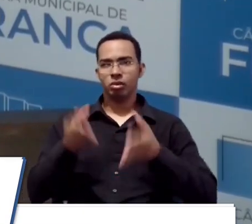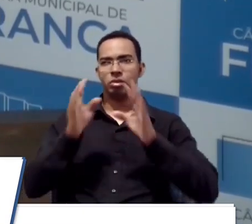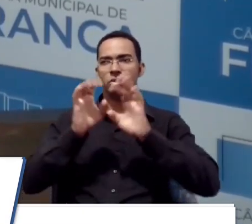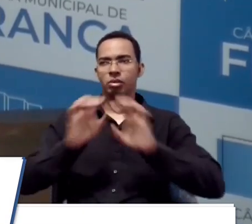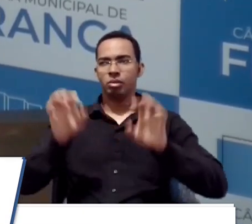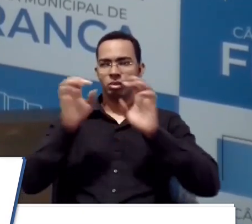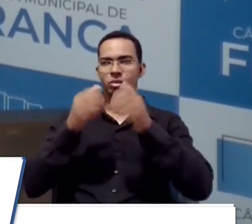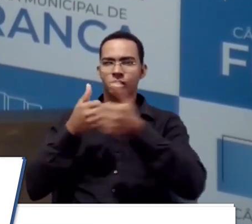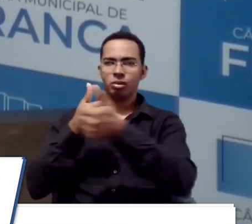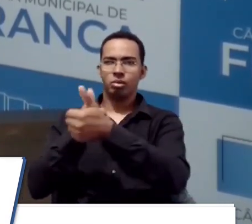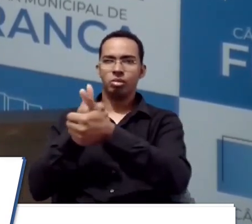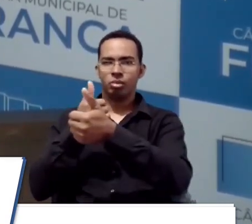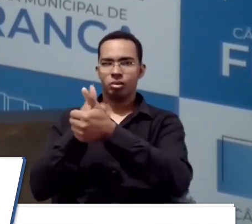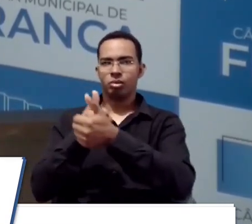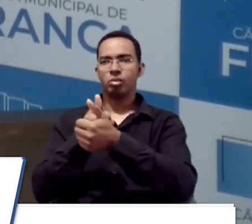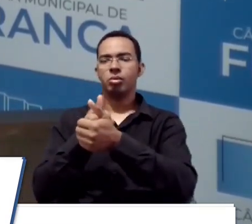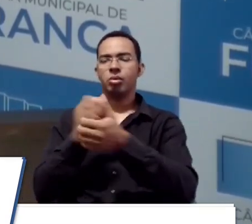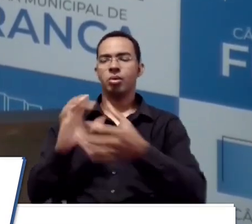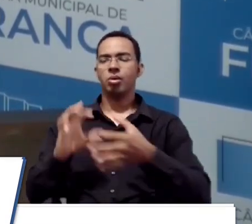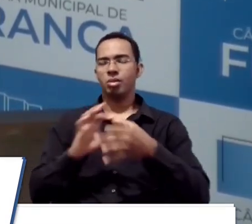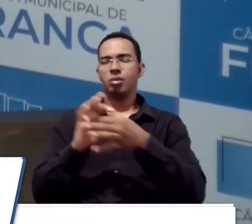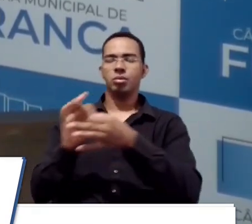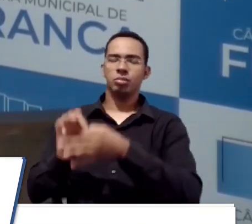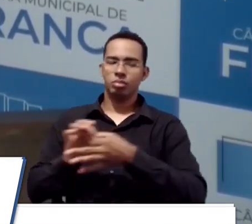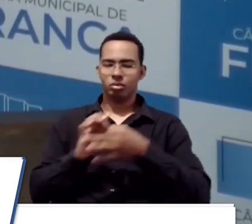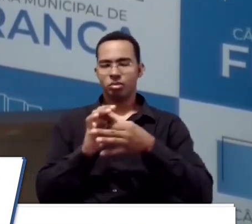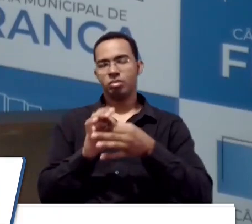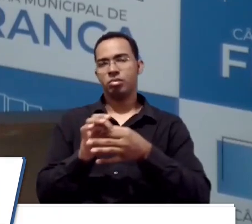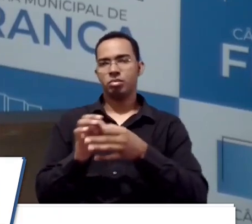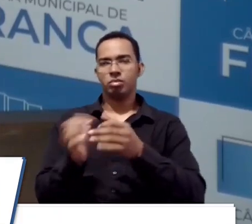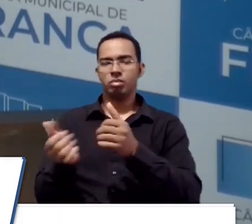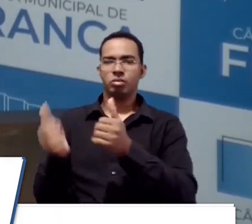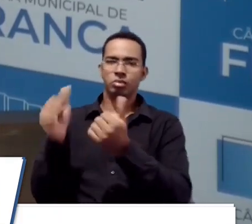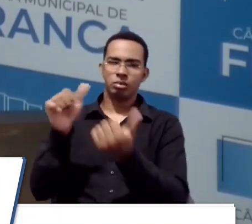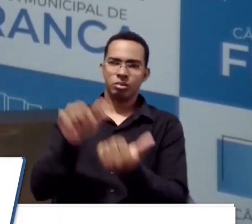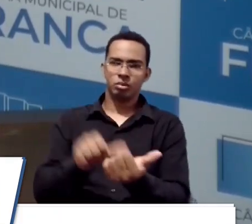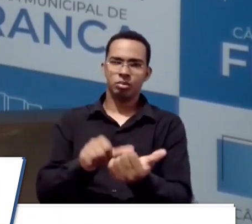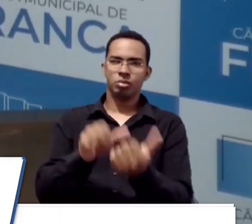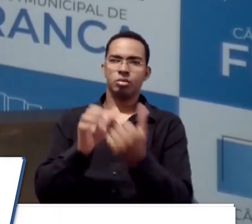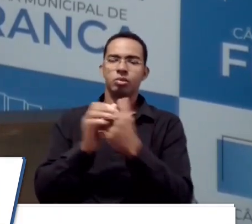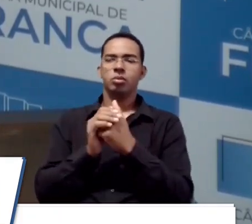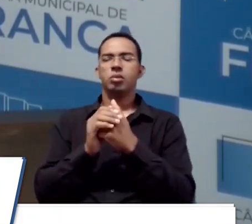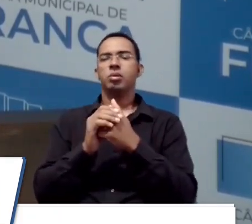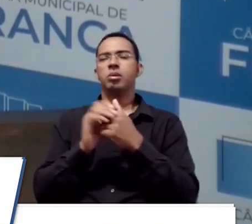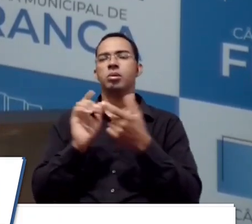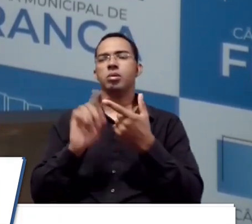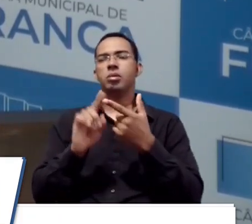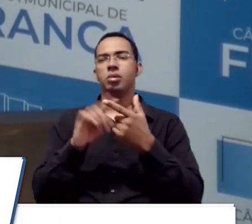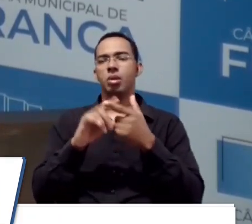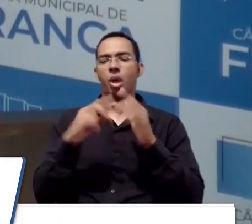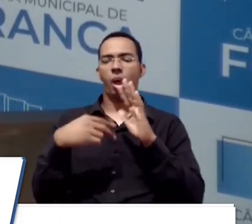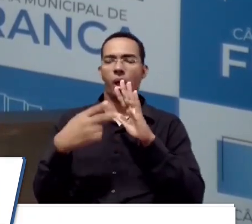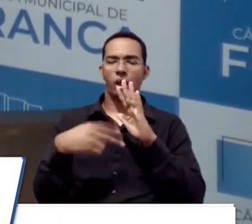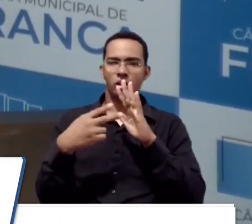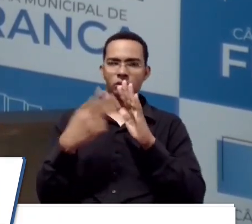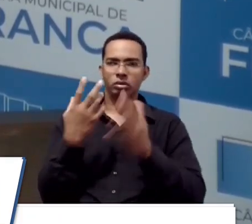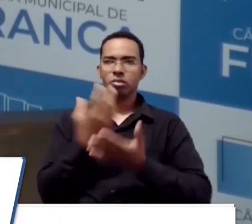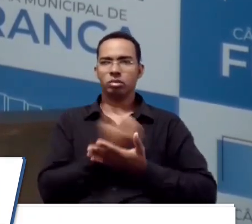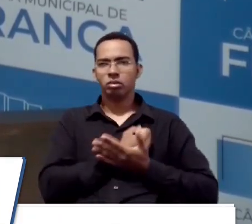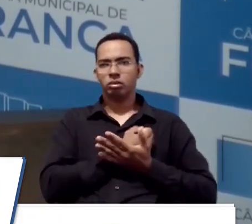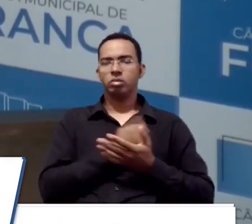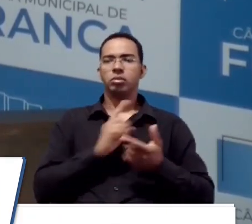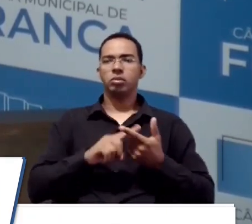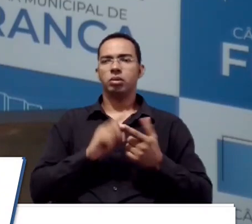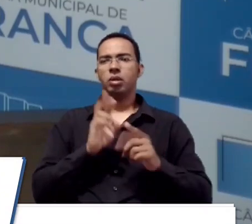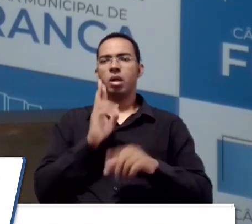discípulos. E a comunhão. Batizando-os. Além de símbolo de salvação, o batismo também